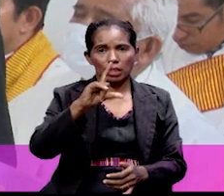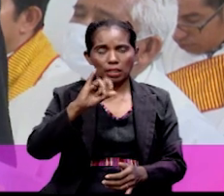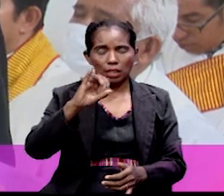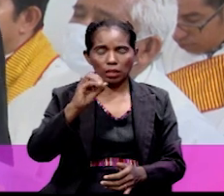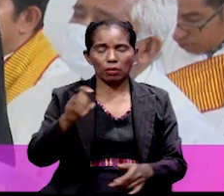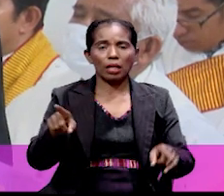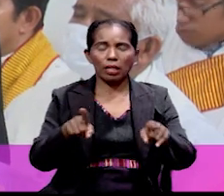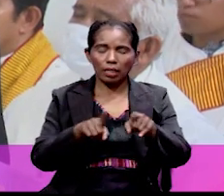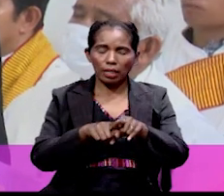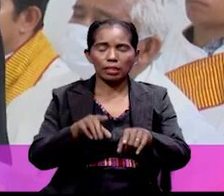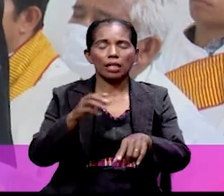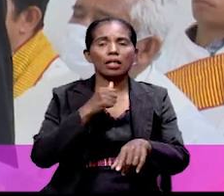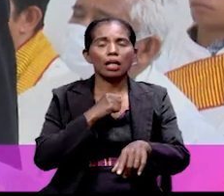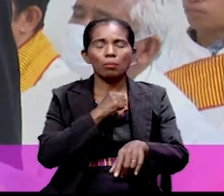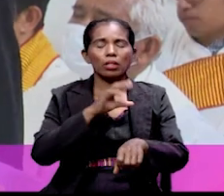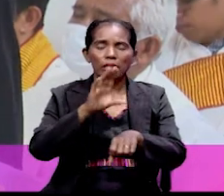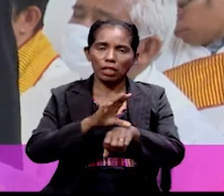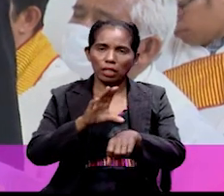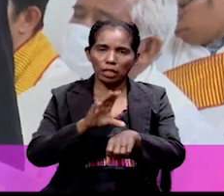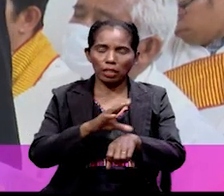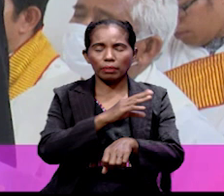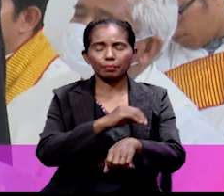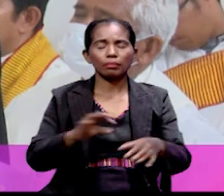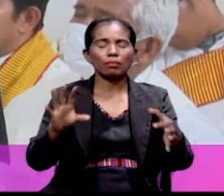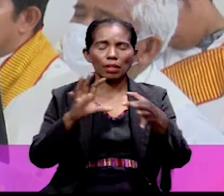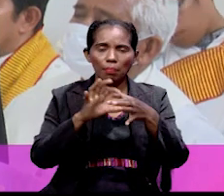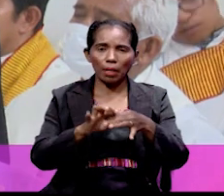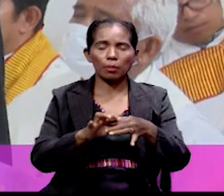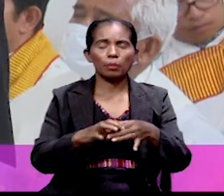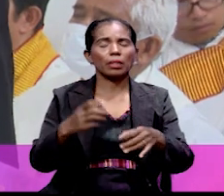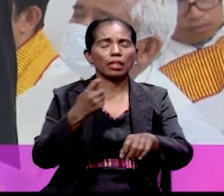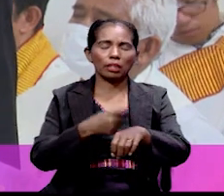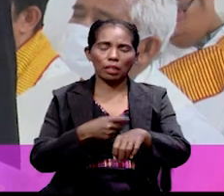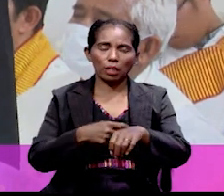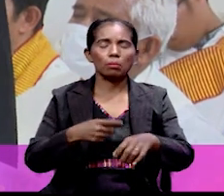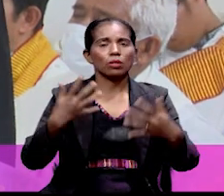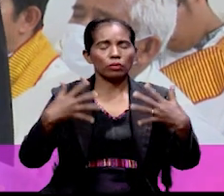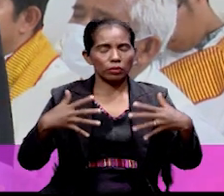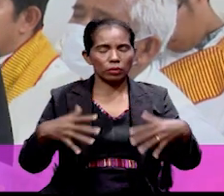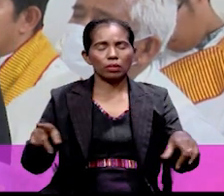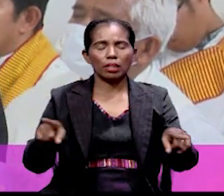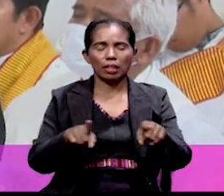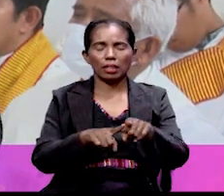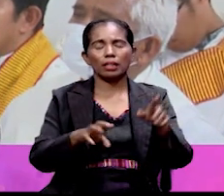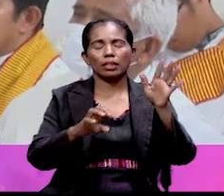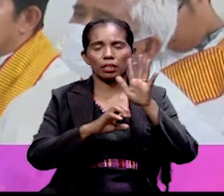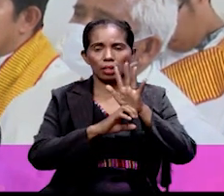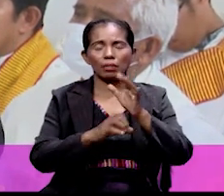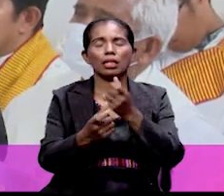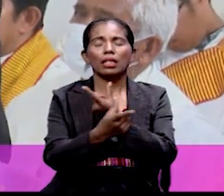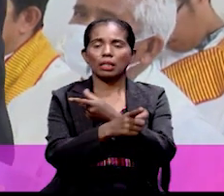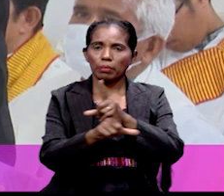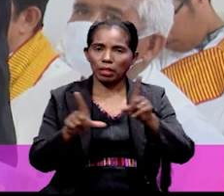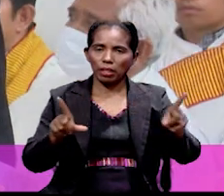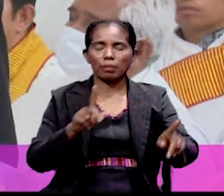igreja, líder religioso, membro da resistência, no anesto símbolo nacional para liberar o povo